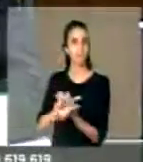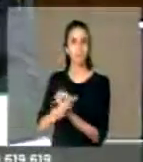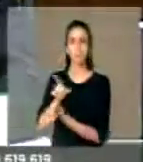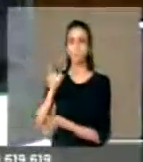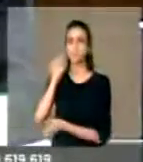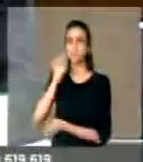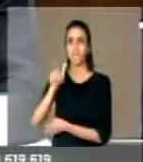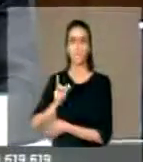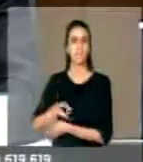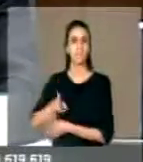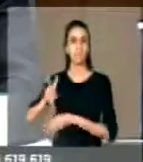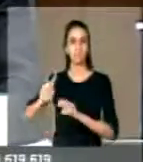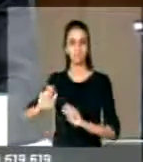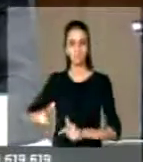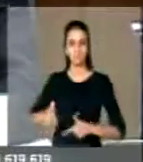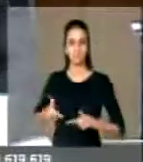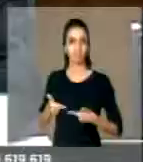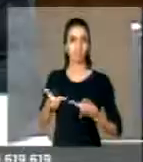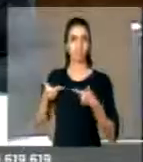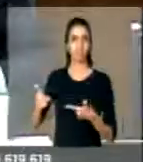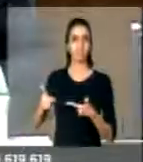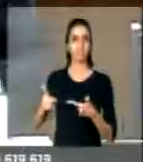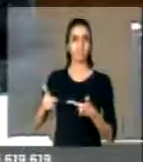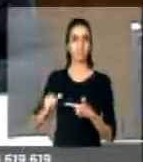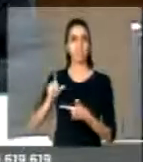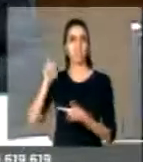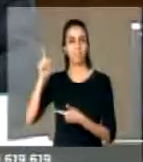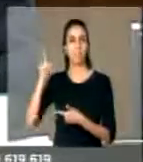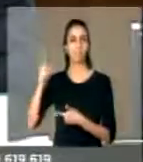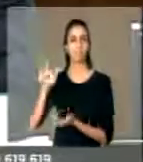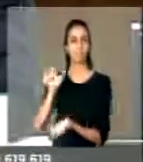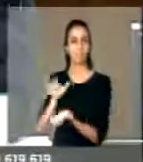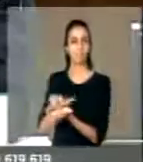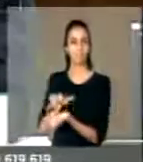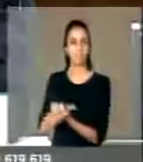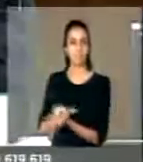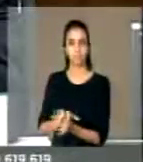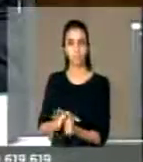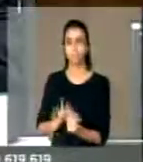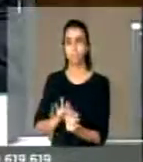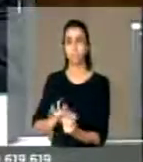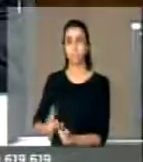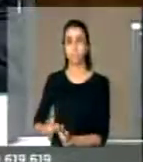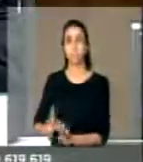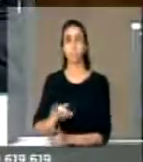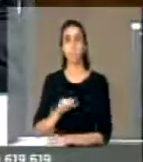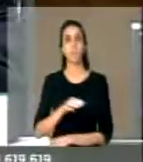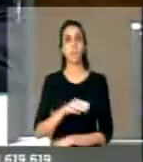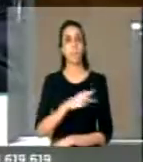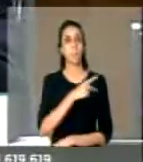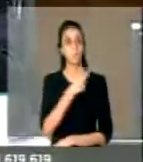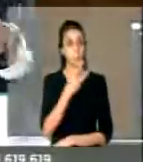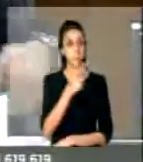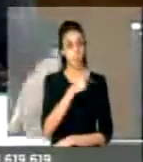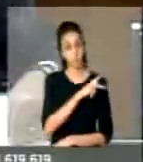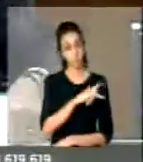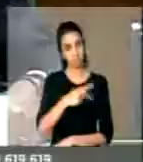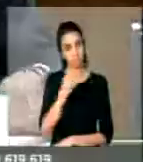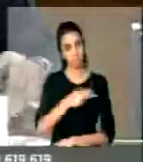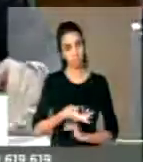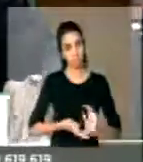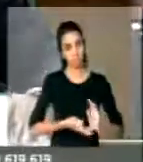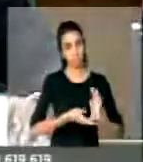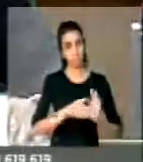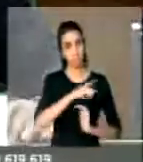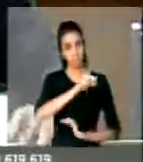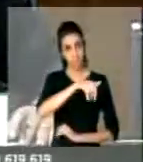entusiasta dos ideais libertários do nosso Estado. A pedido do presidente Rodrigo Maia, que se desculpou